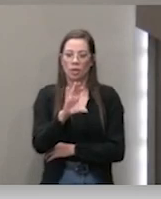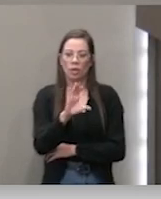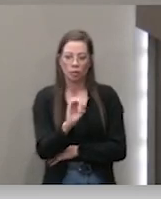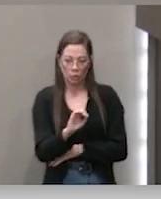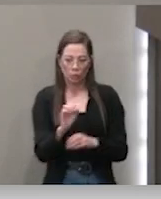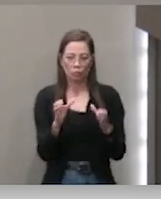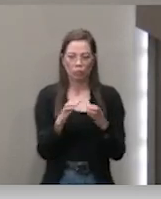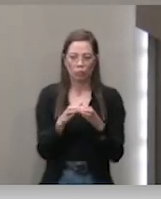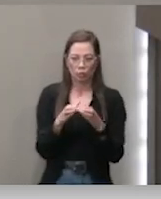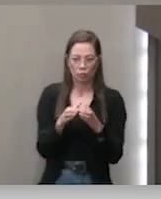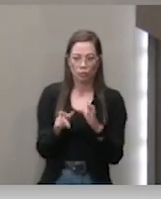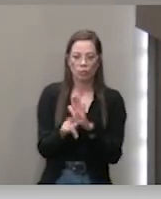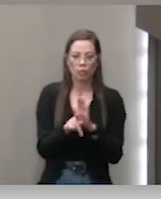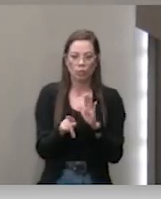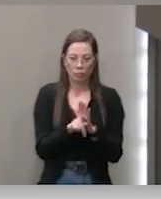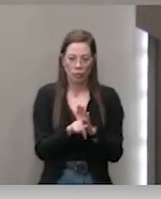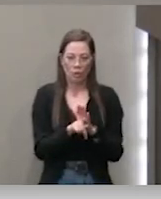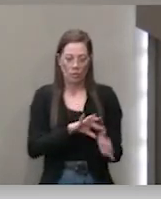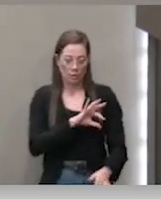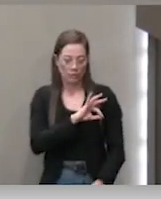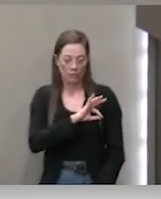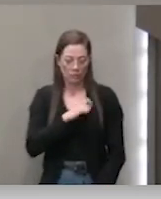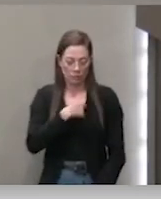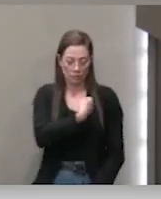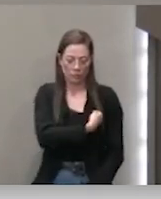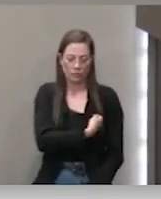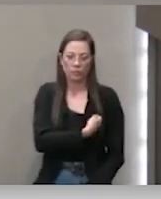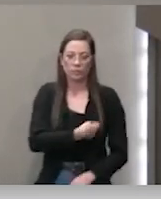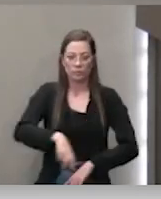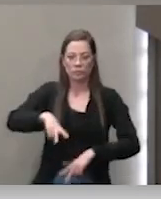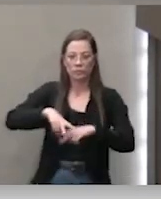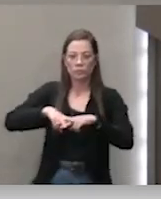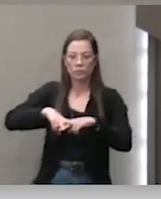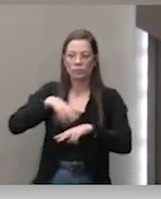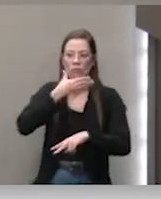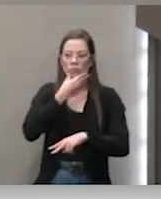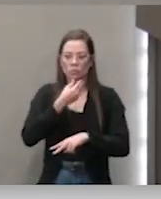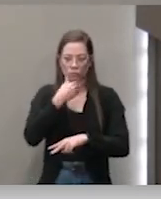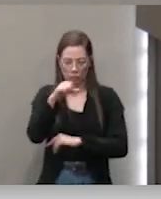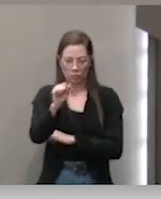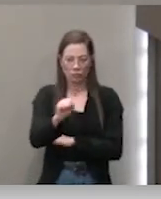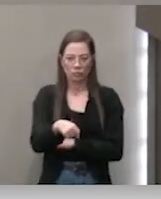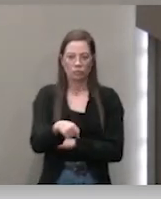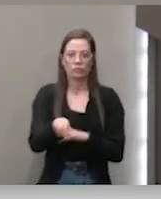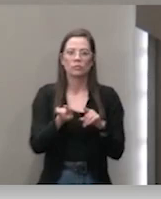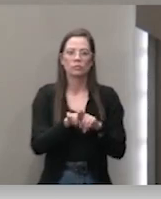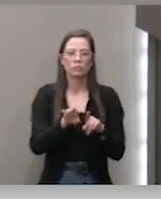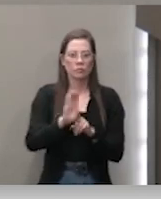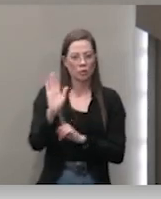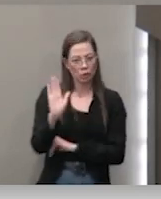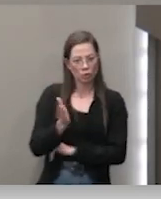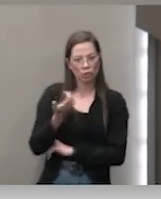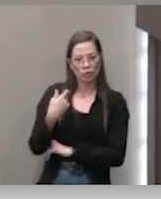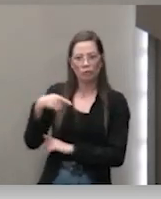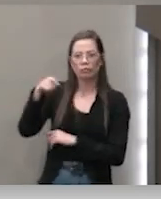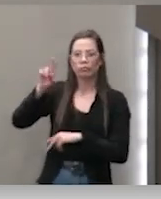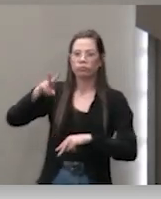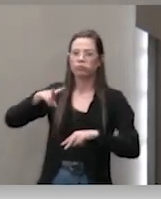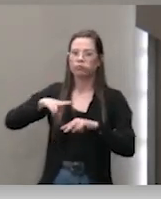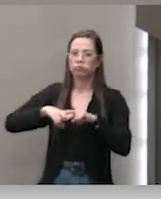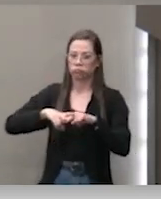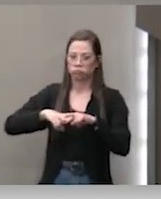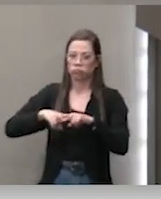que elucidaram esse crime rapidamente e prenderam esse vagabundo. Prenderam e já está no